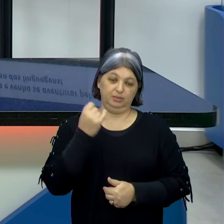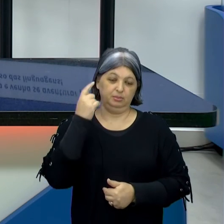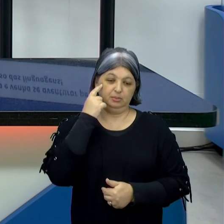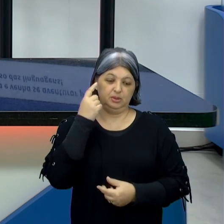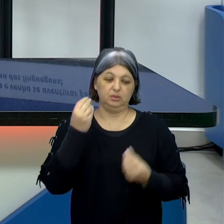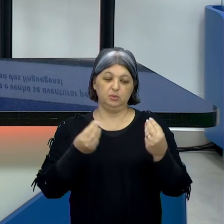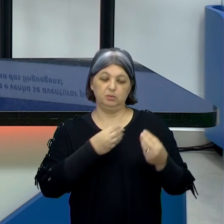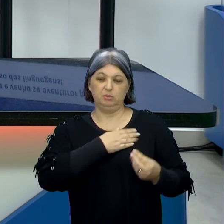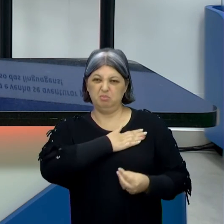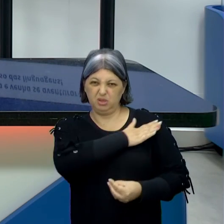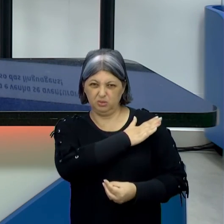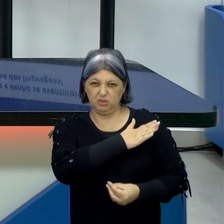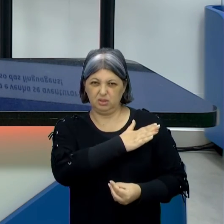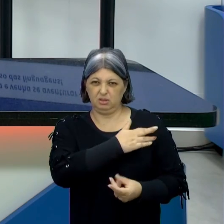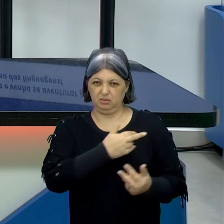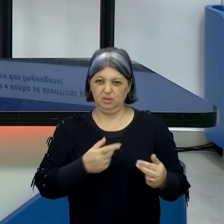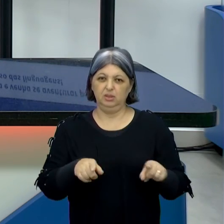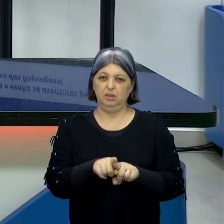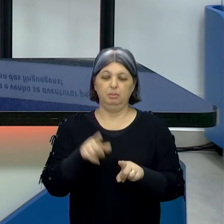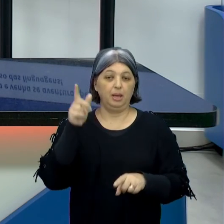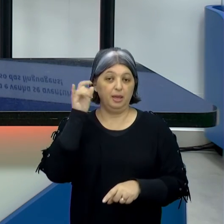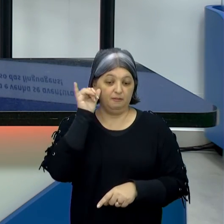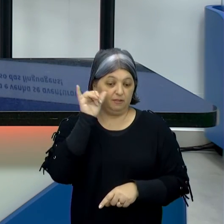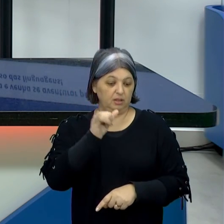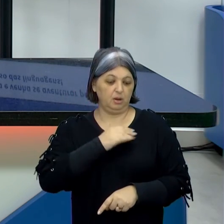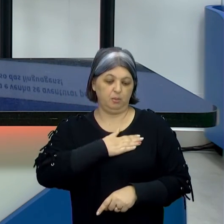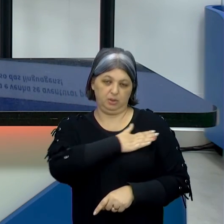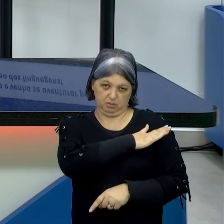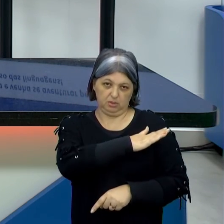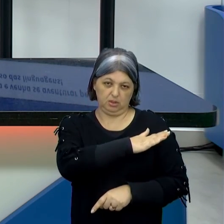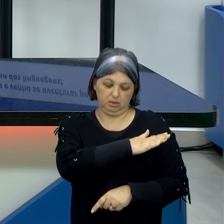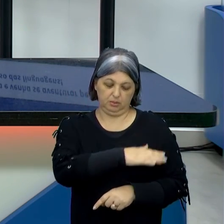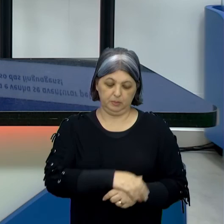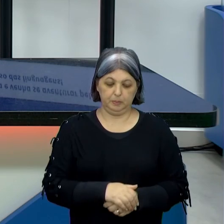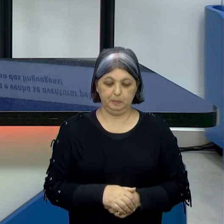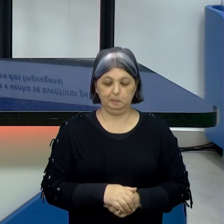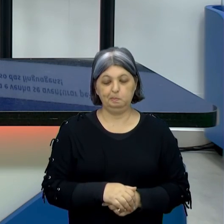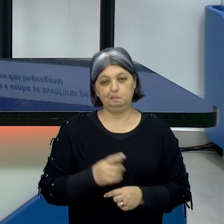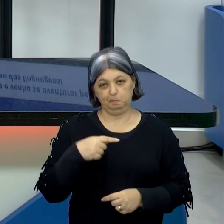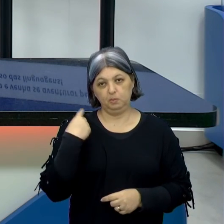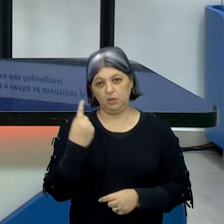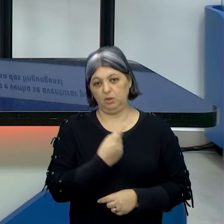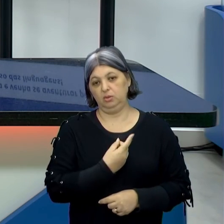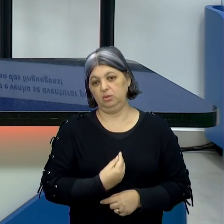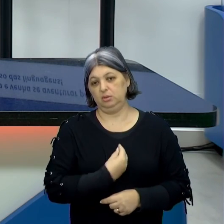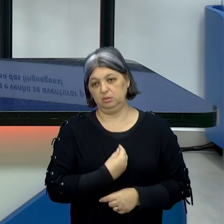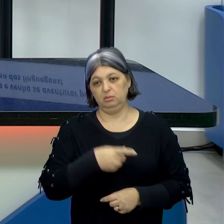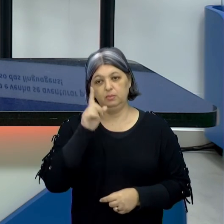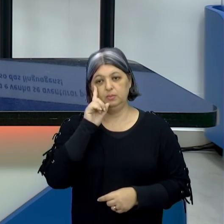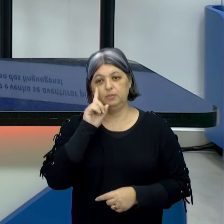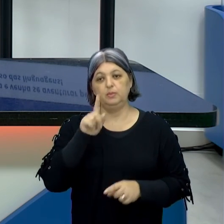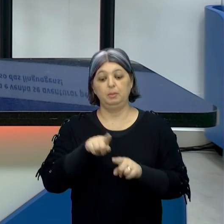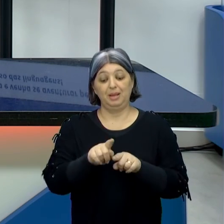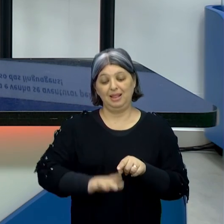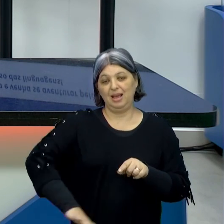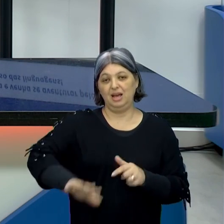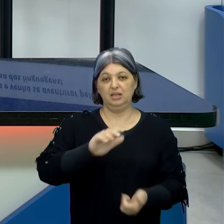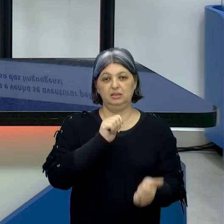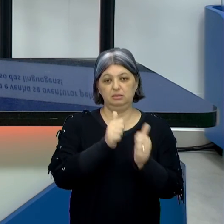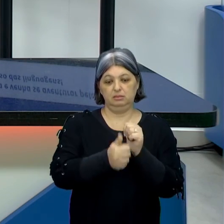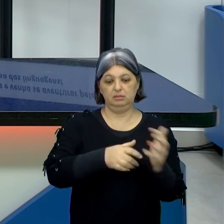em preconceito e o antipreconceito aí, nessas questões das nossas modalidades,